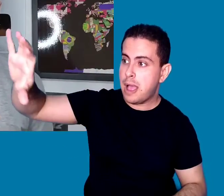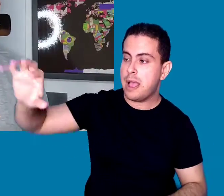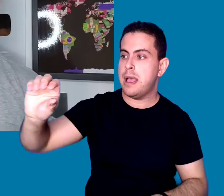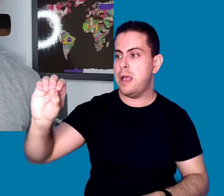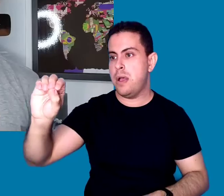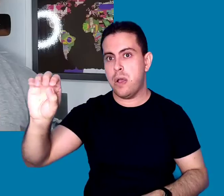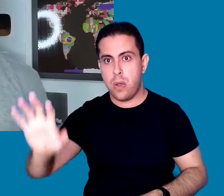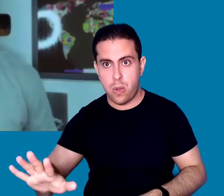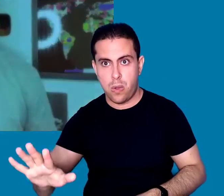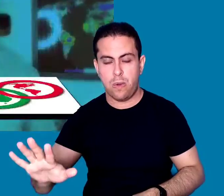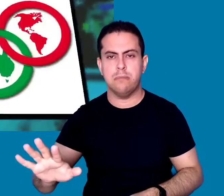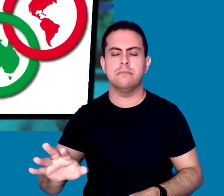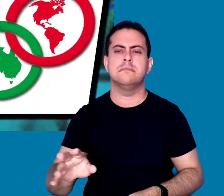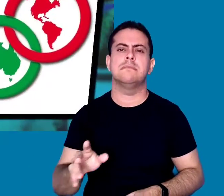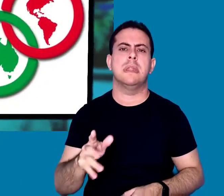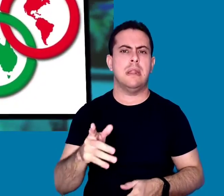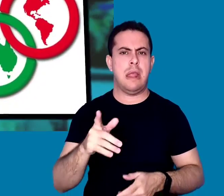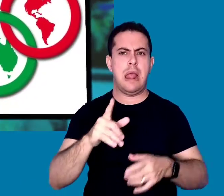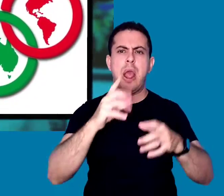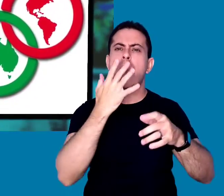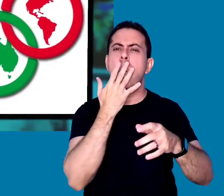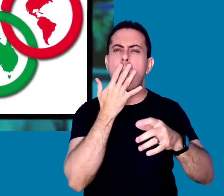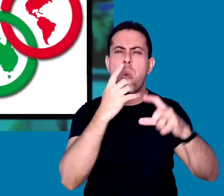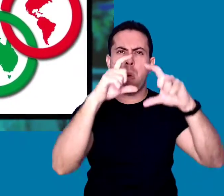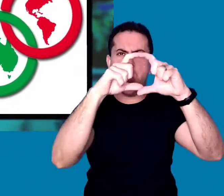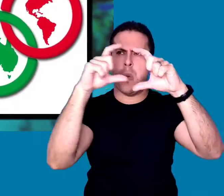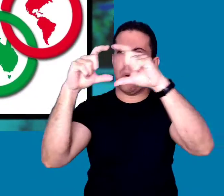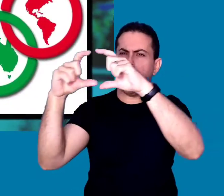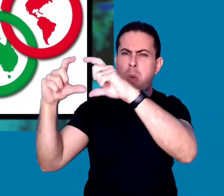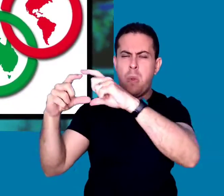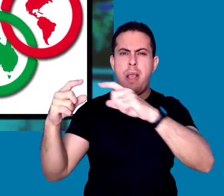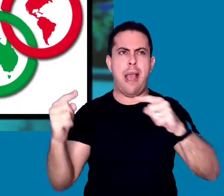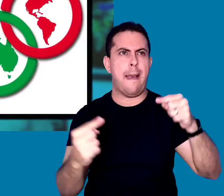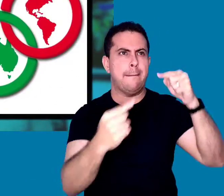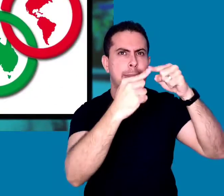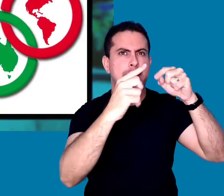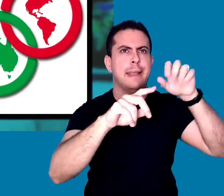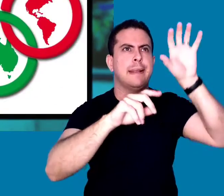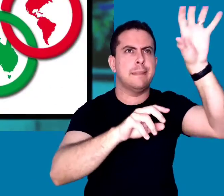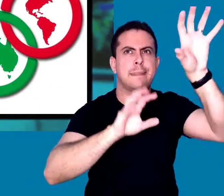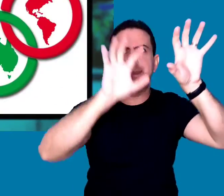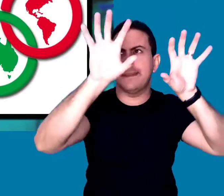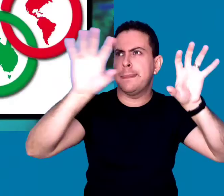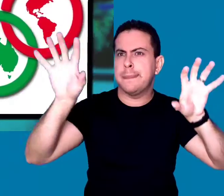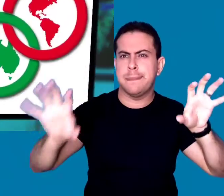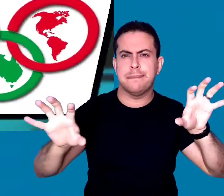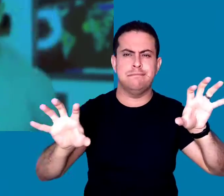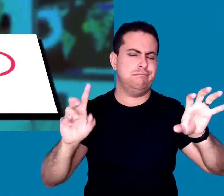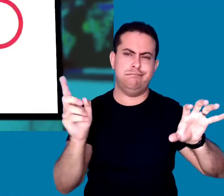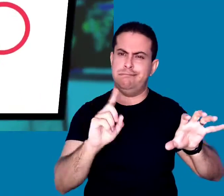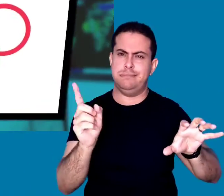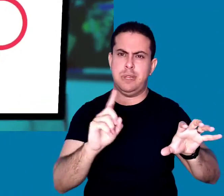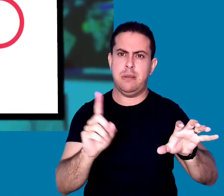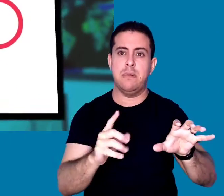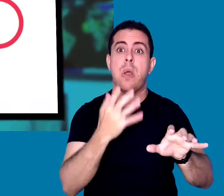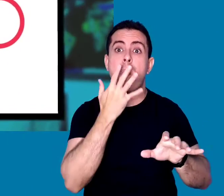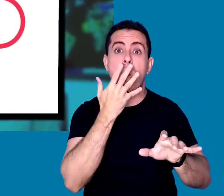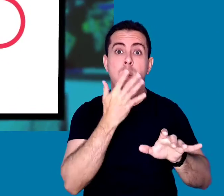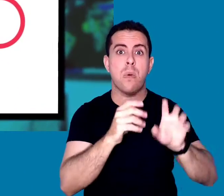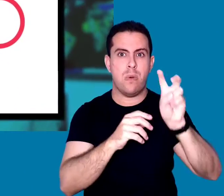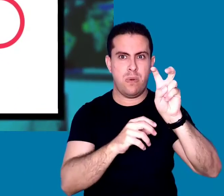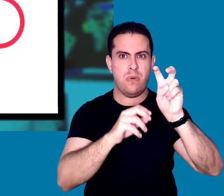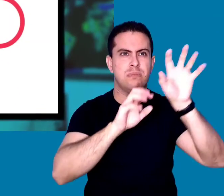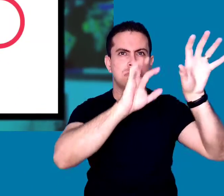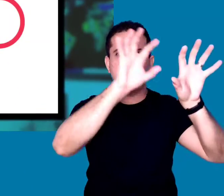você deve ter aprendido, as cores não representam continentes específicos. Suas 5 cores junto com o fundo branco